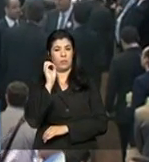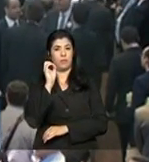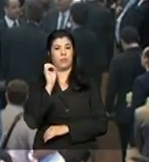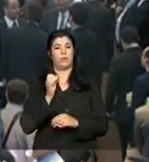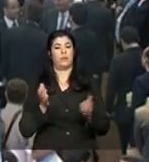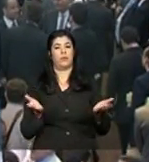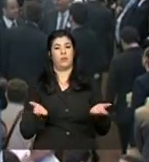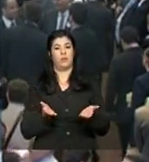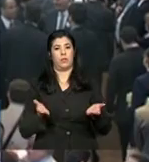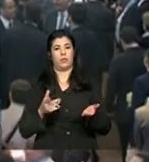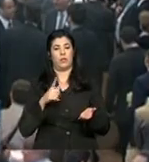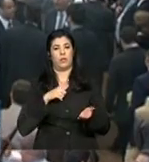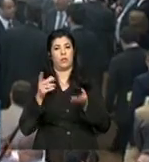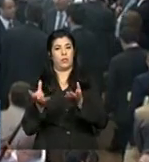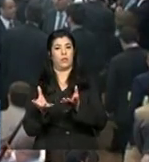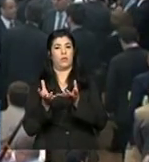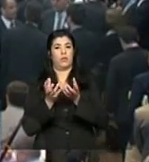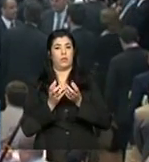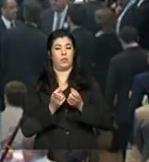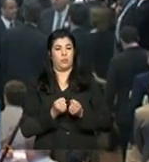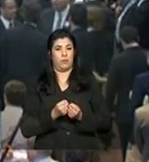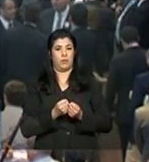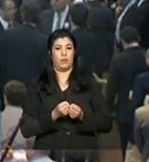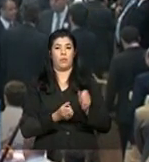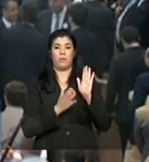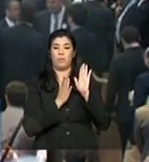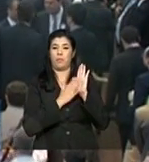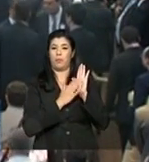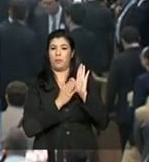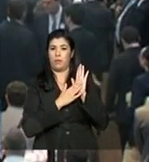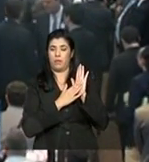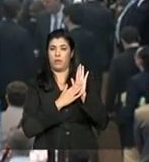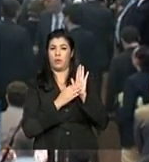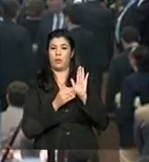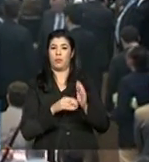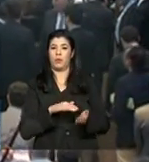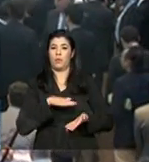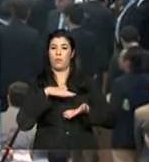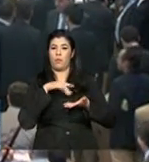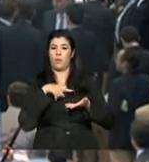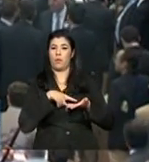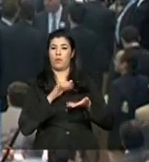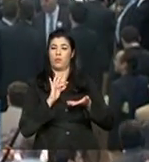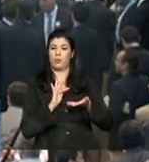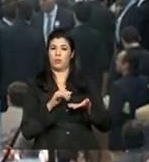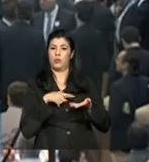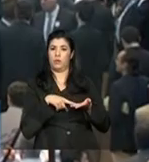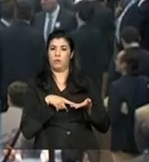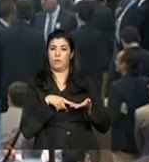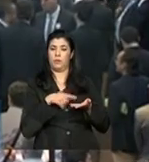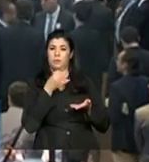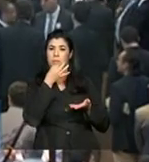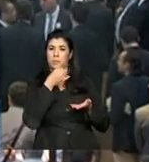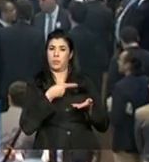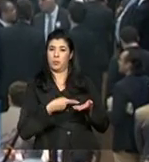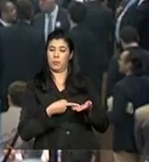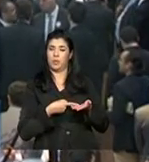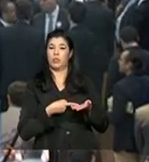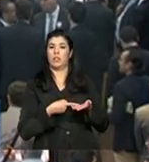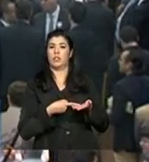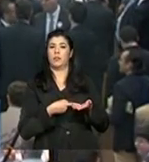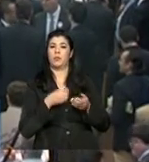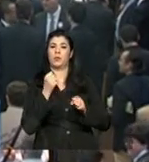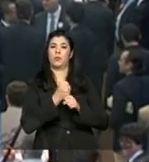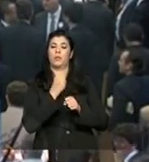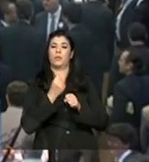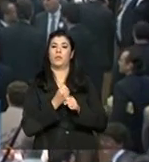estão sendo recebidos as propostas para o lote F, que é para a construção de linhas